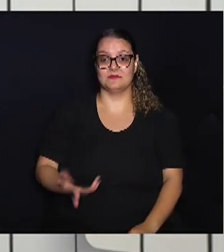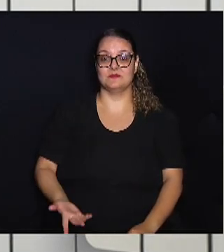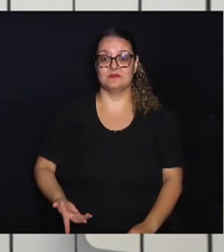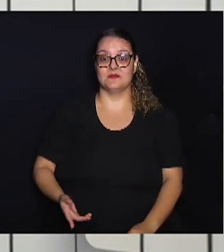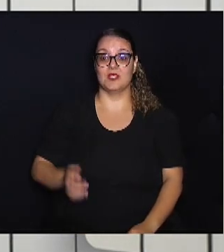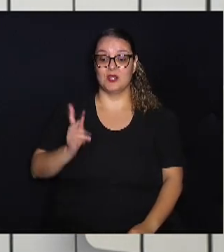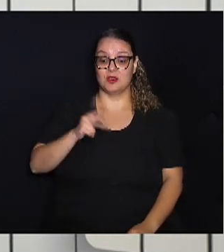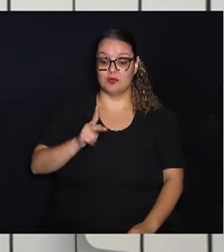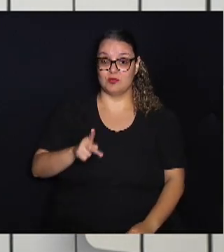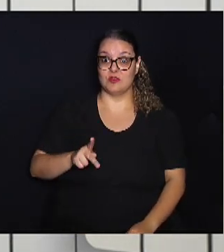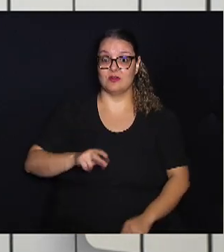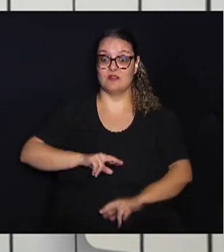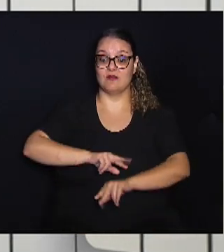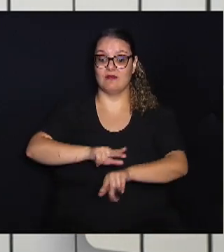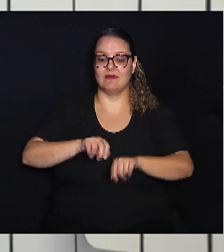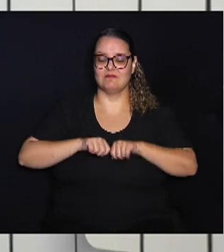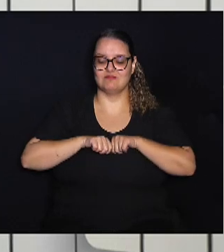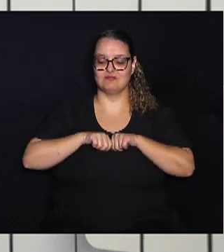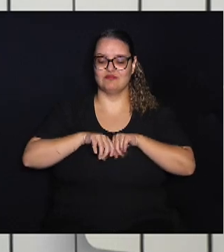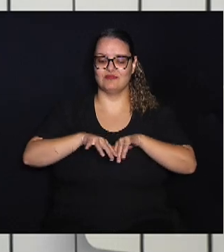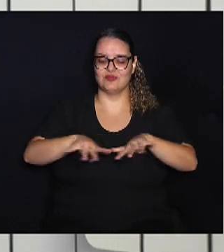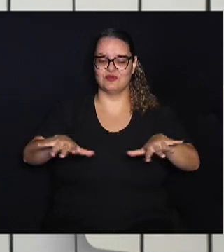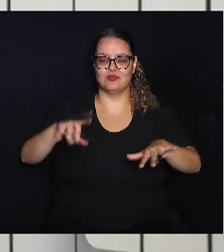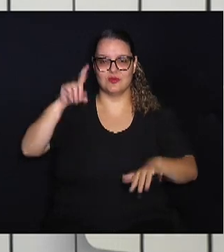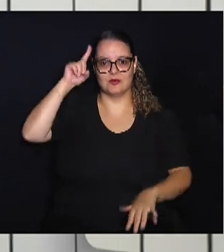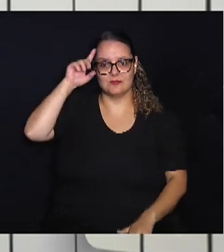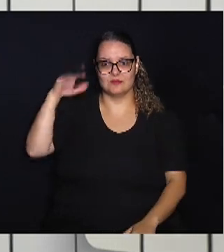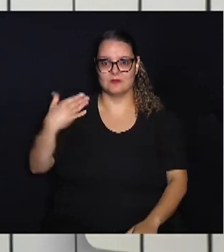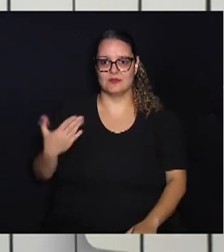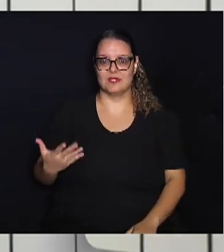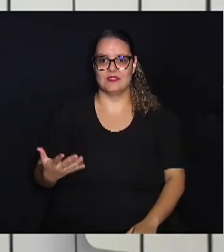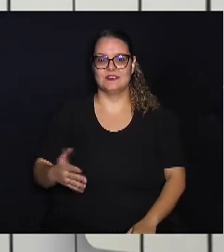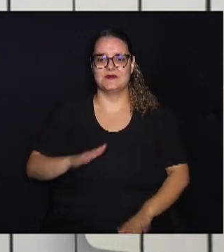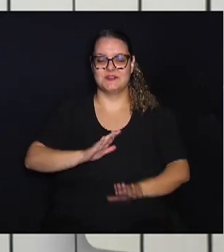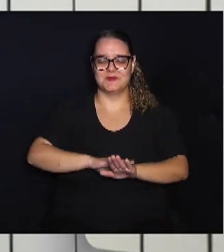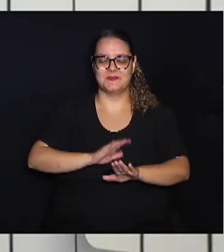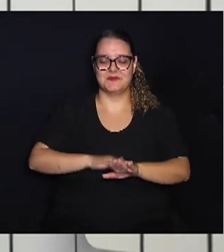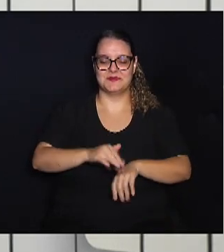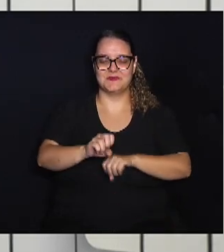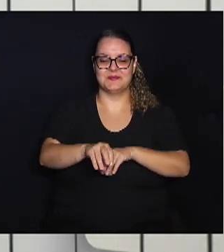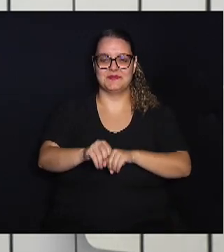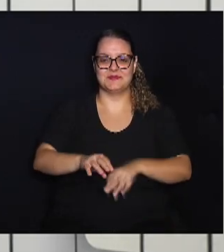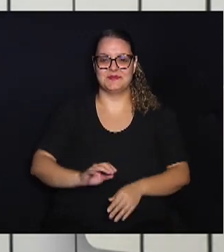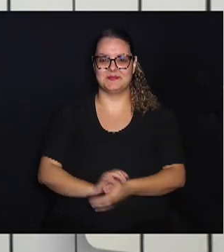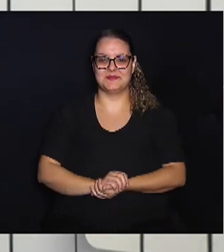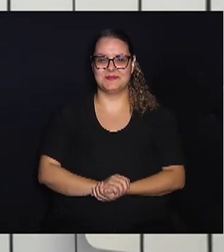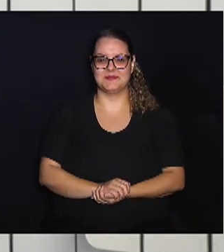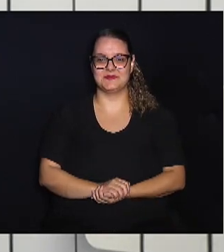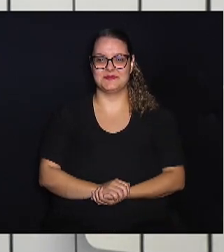serão multiplicadores no dia a dia das atividades educacionais.